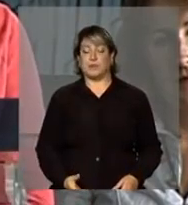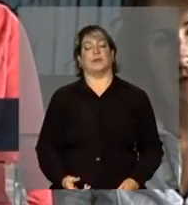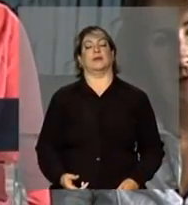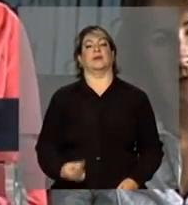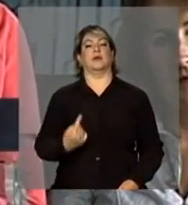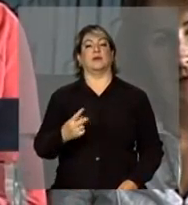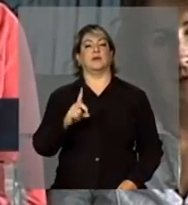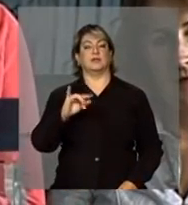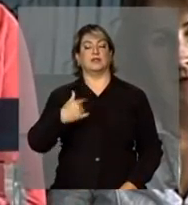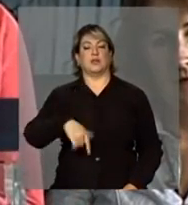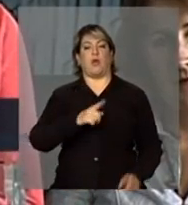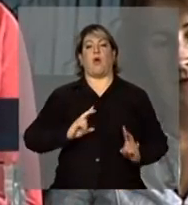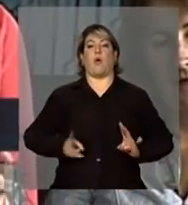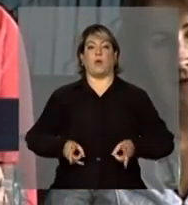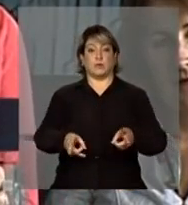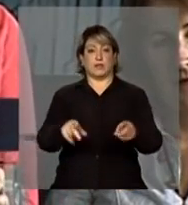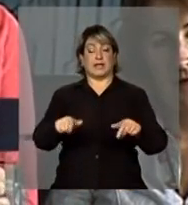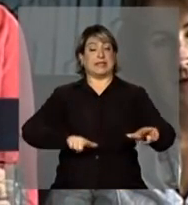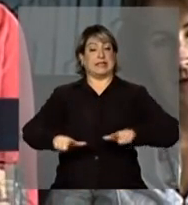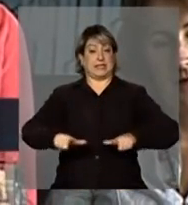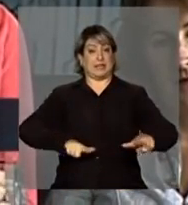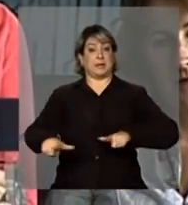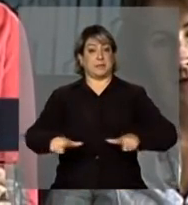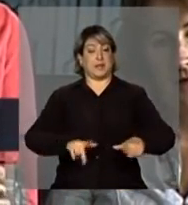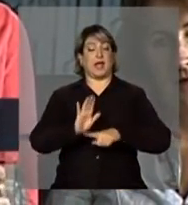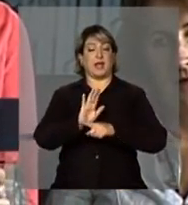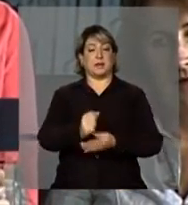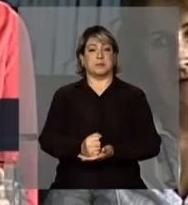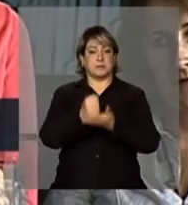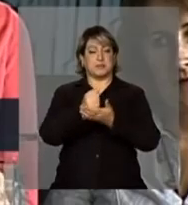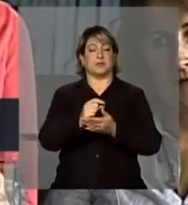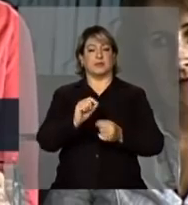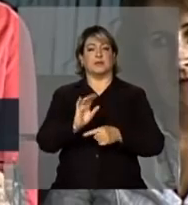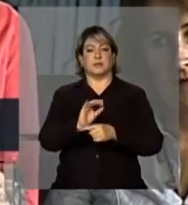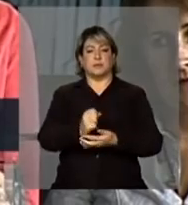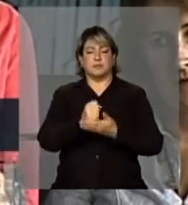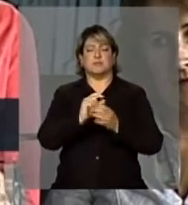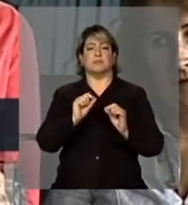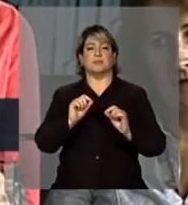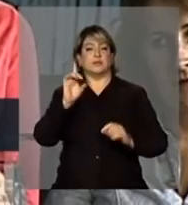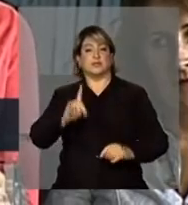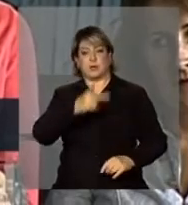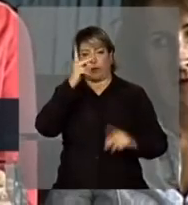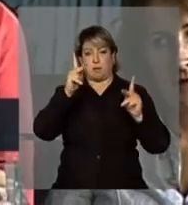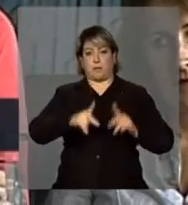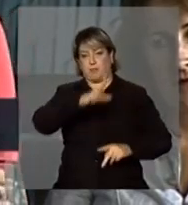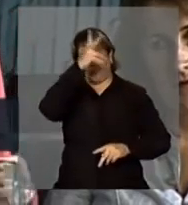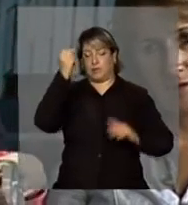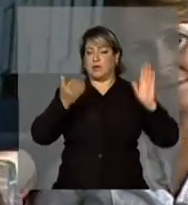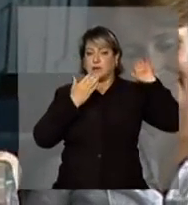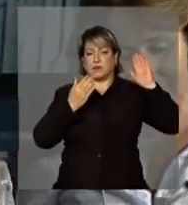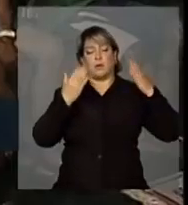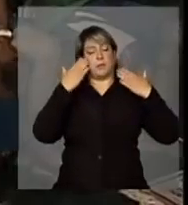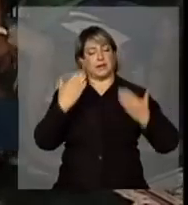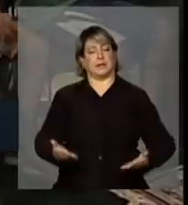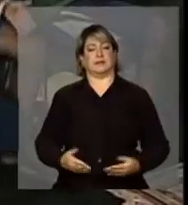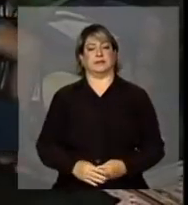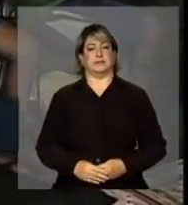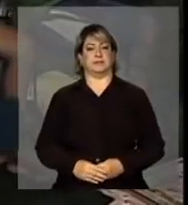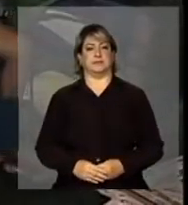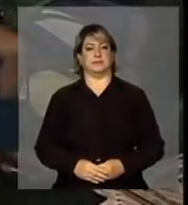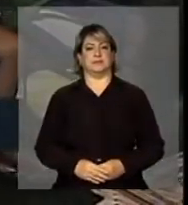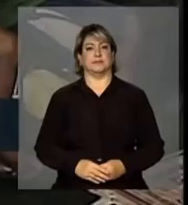gente continua esse trabalho em prol da promoção e proteção dos direitos dos povos indígenas. Obrigada.